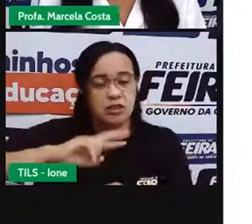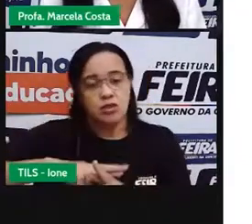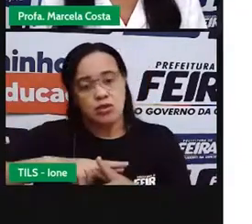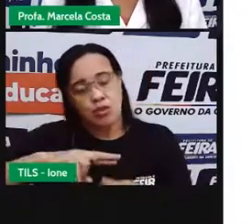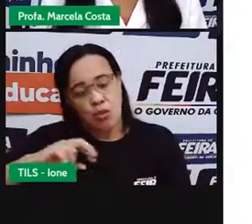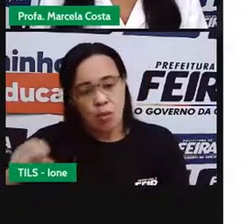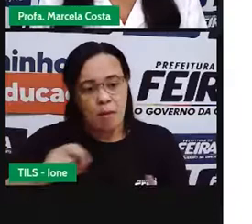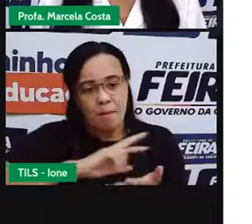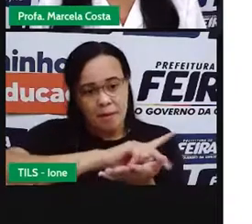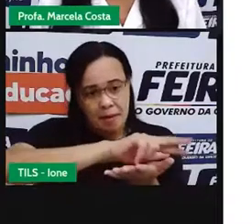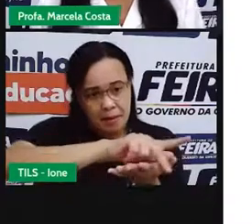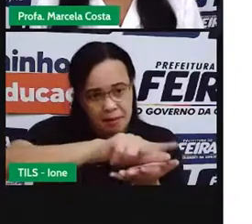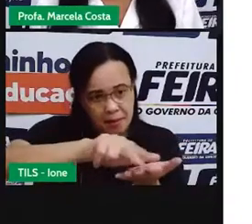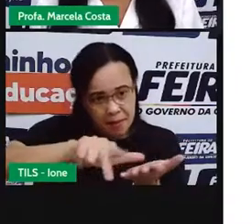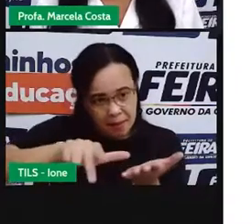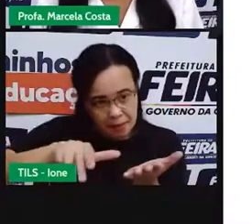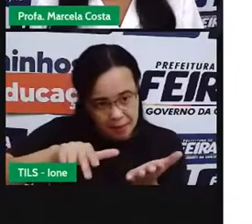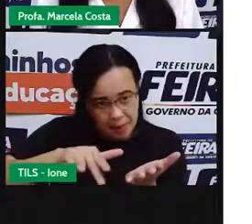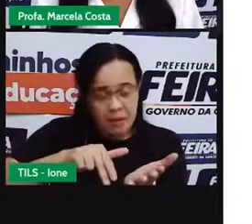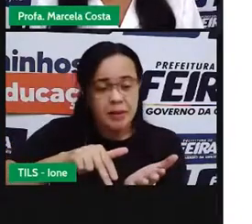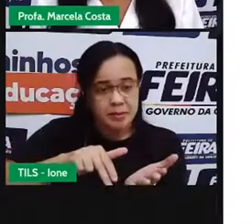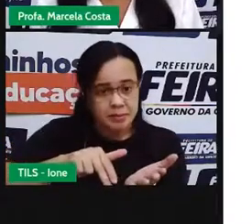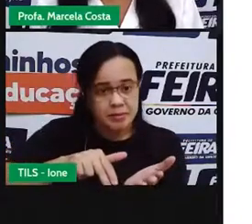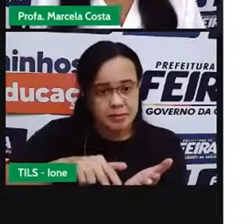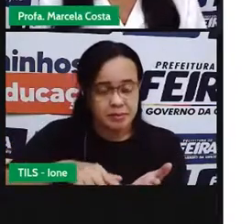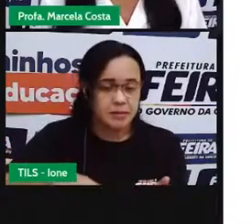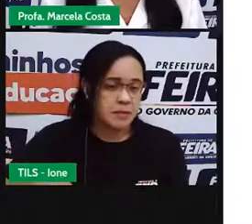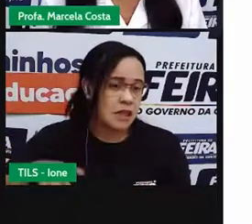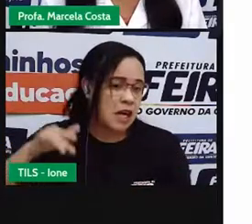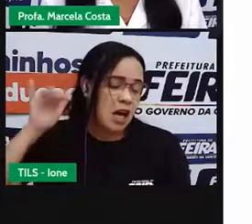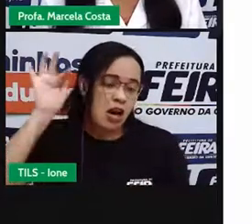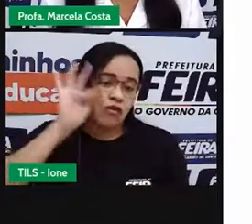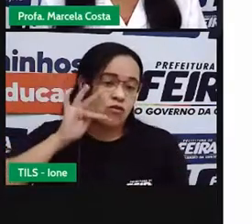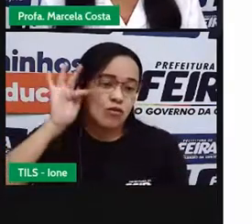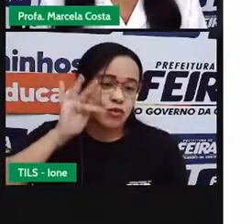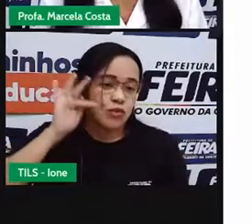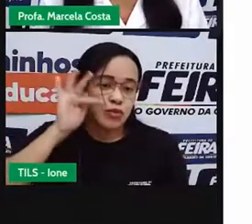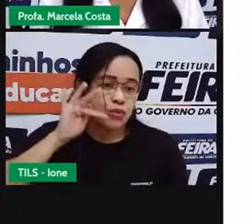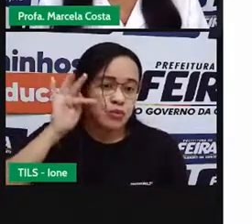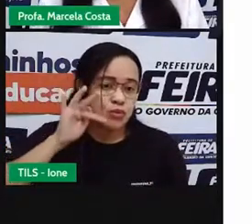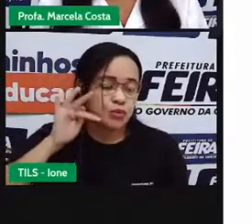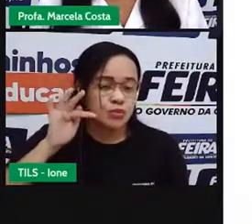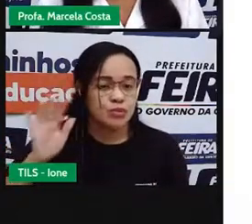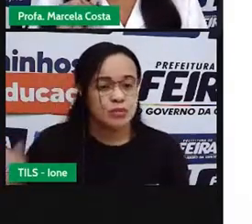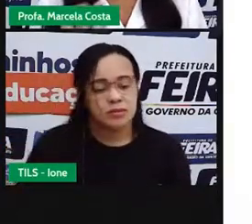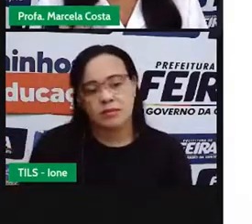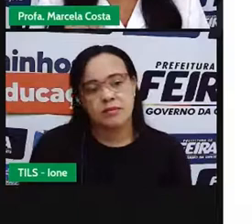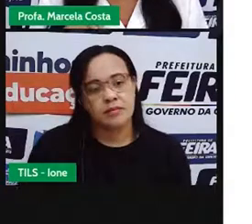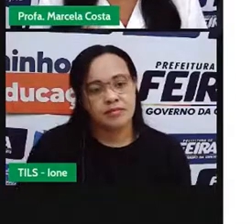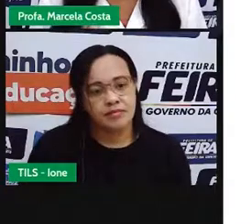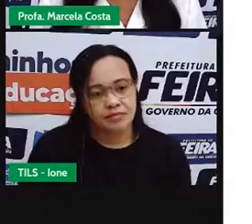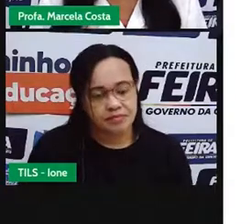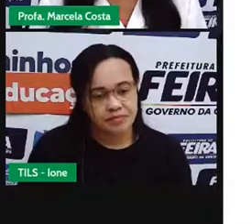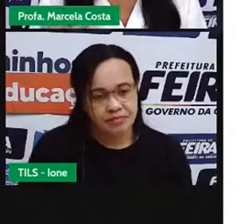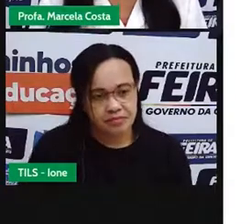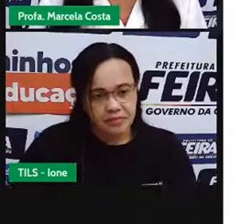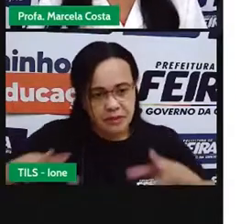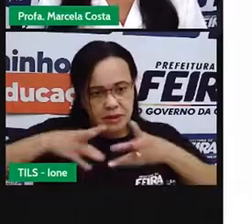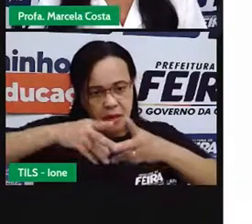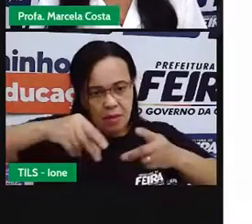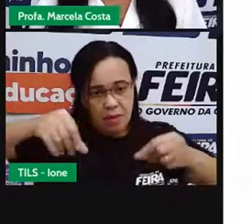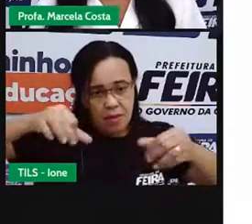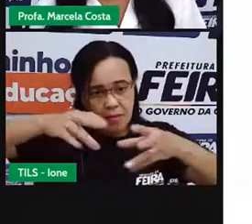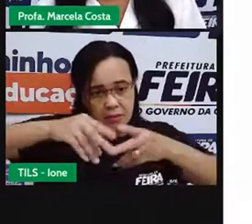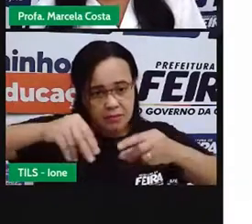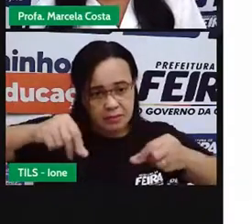aí relacionado à casca de frutas, por exemplo. E aí, esses resíduos, eles